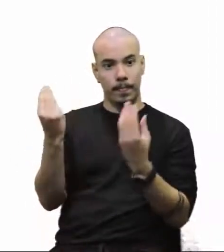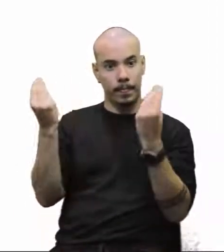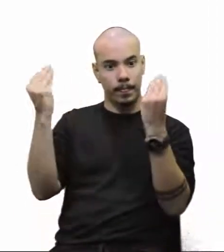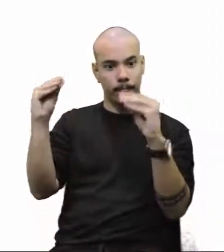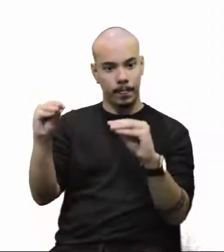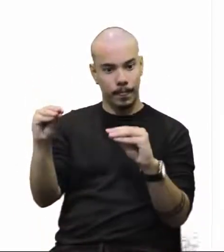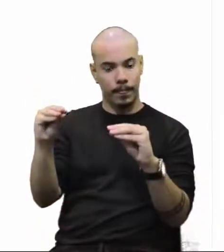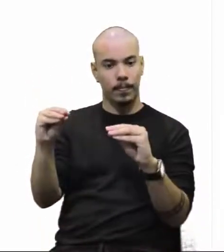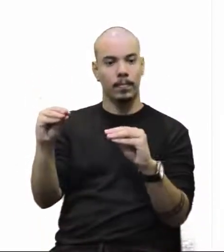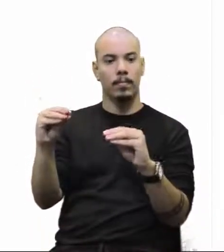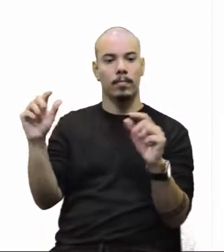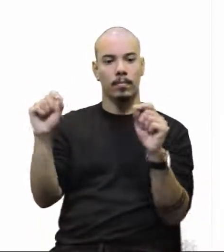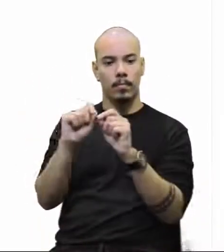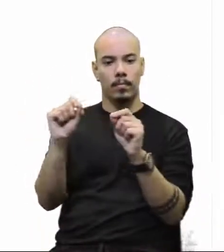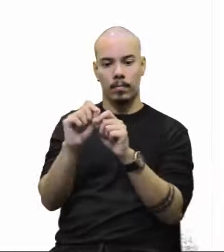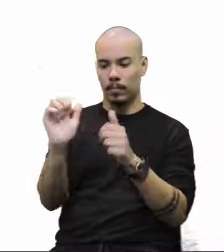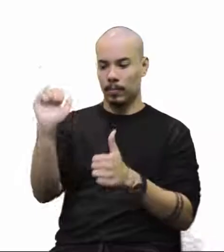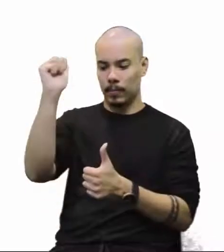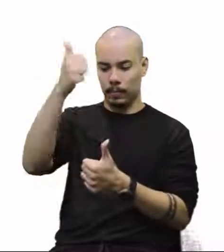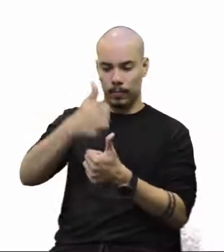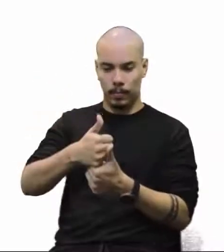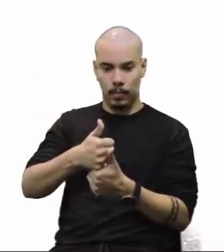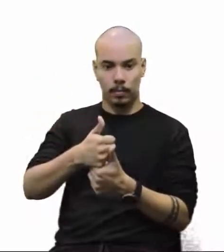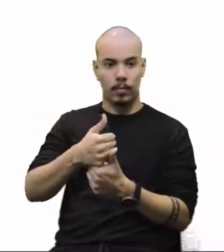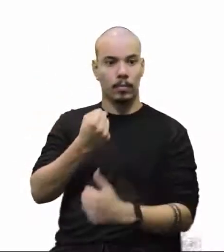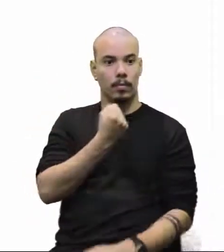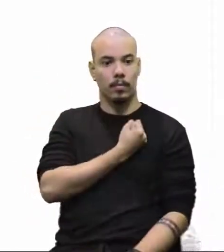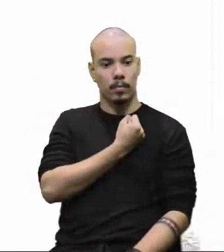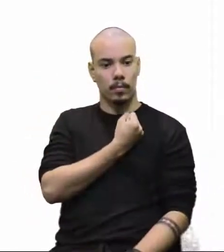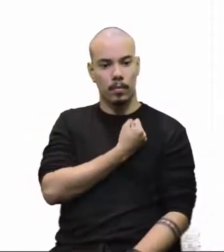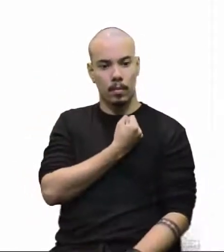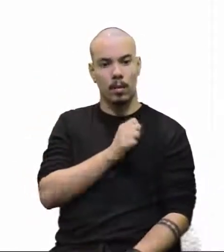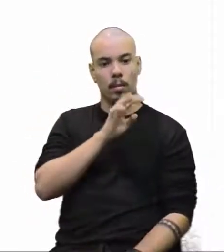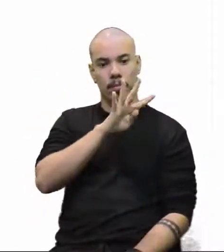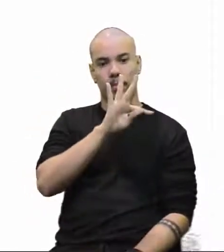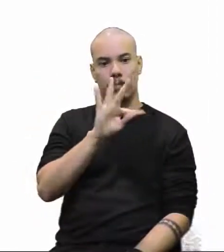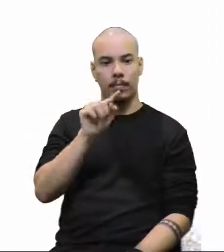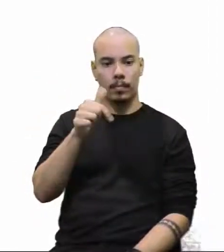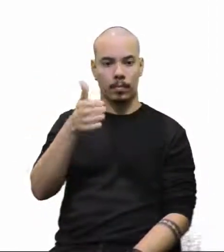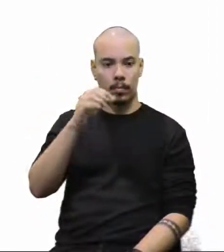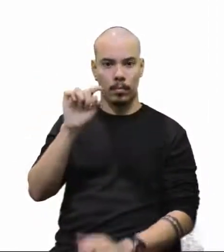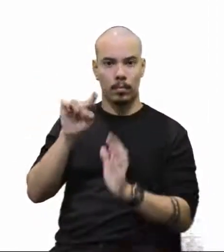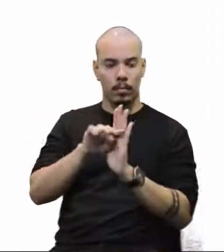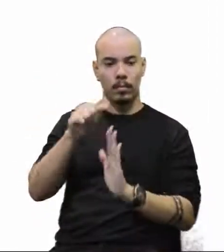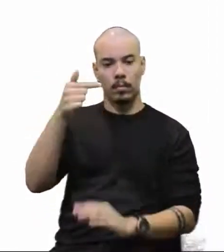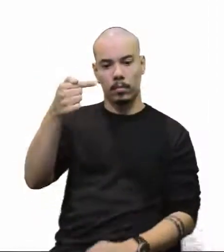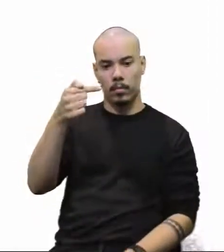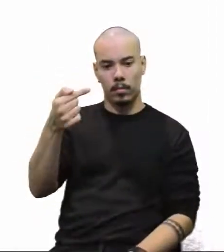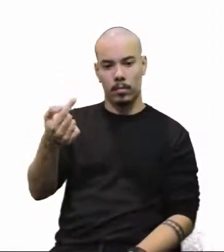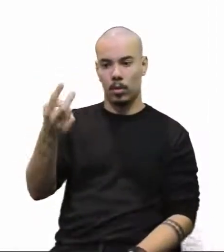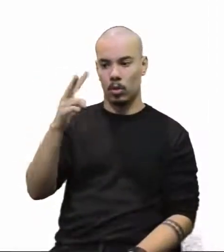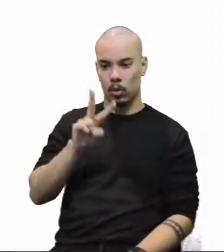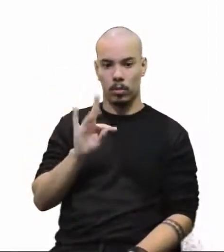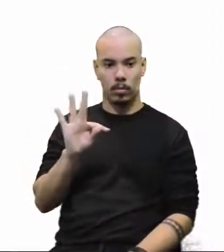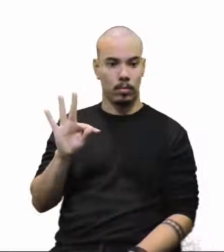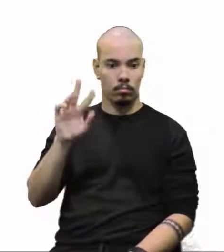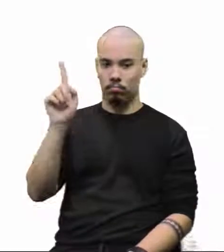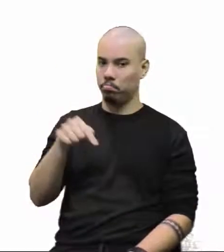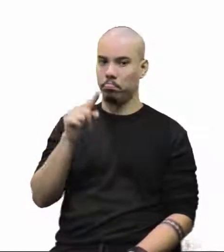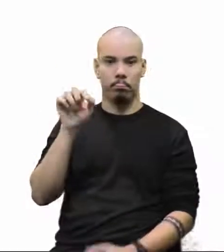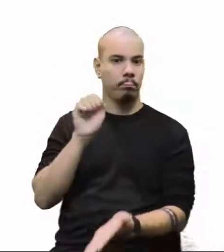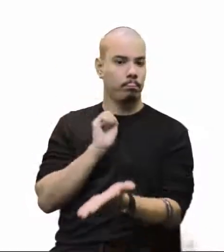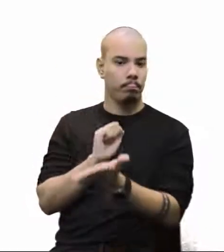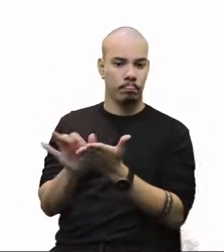magnética, fazendo a substituição, né? 4π vezes 10 a menos 7, 2π embaixo, esse com esse já vai